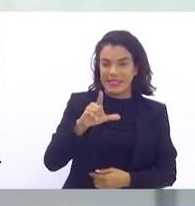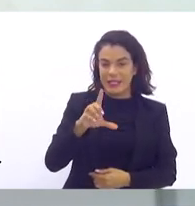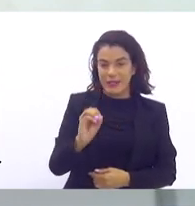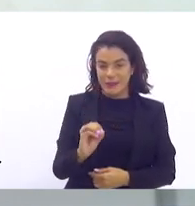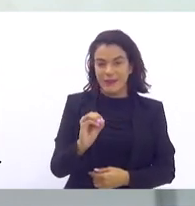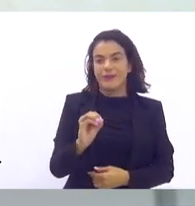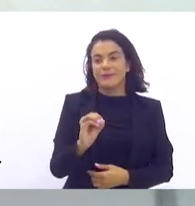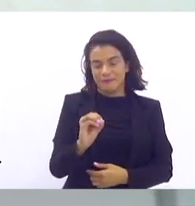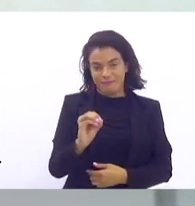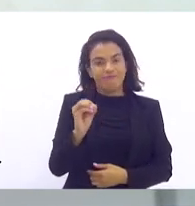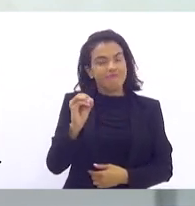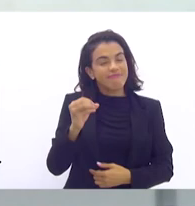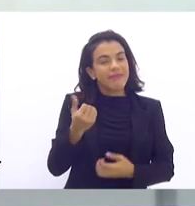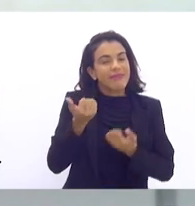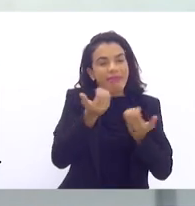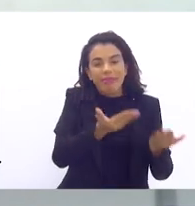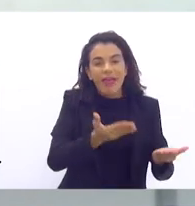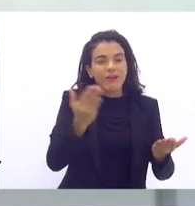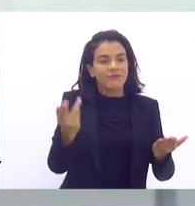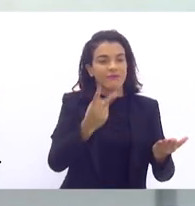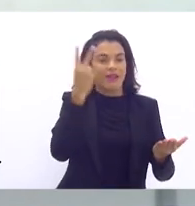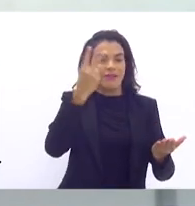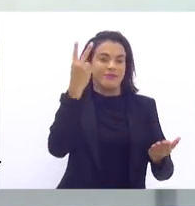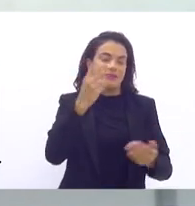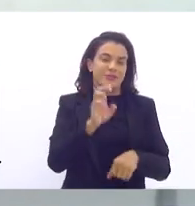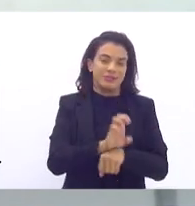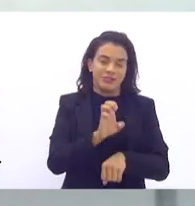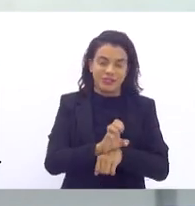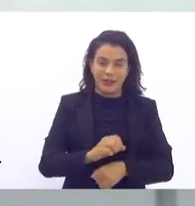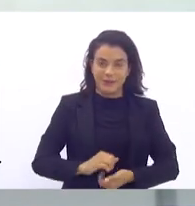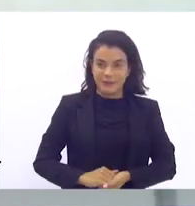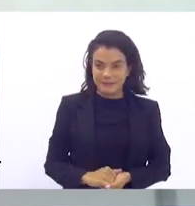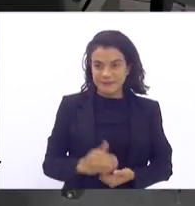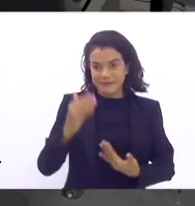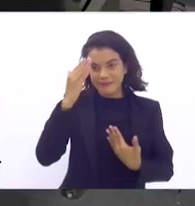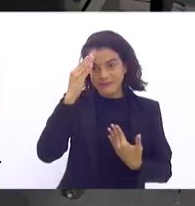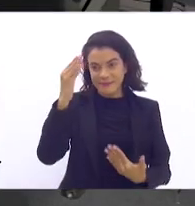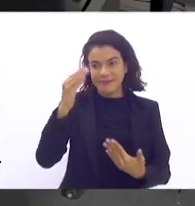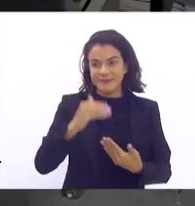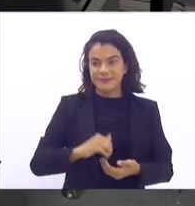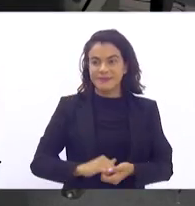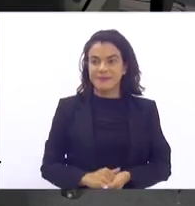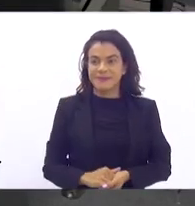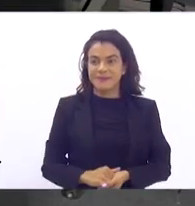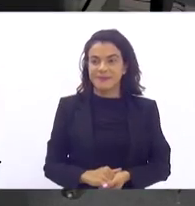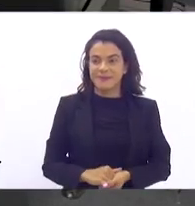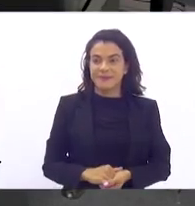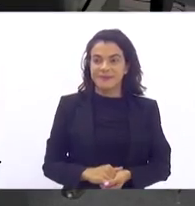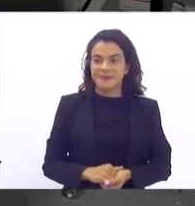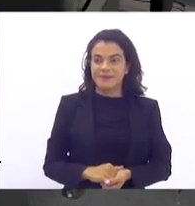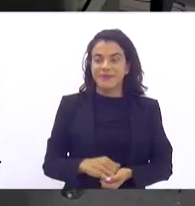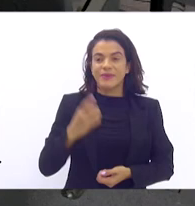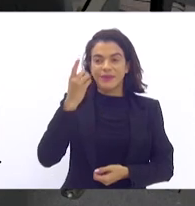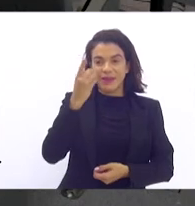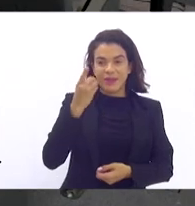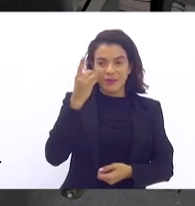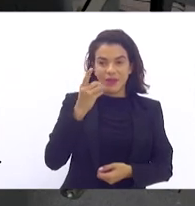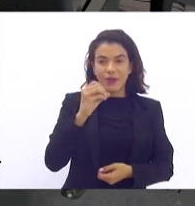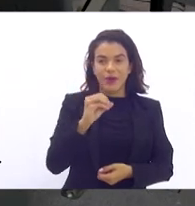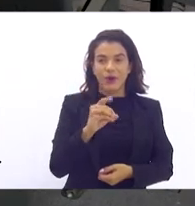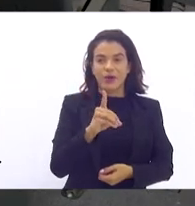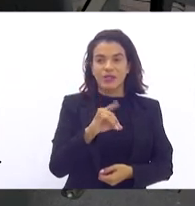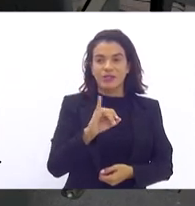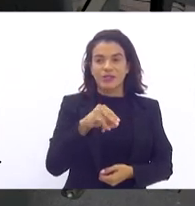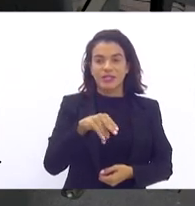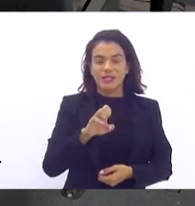dando importância ao nosso estado que a gente tanto merece muito obrigado a todos Obrigado Deputado Douglas com a palavra nosso querido Deputado edineu que